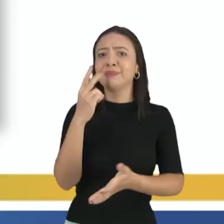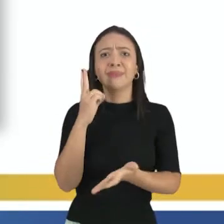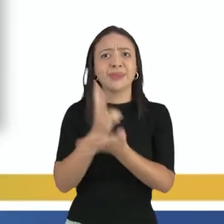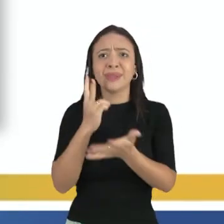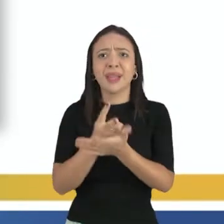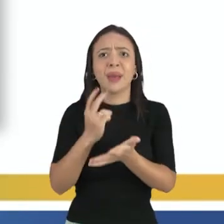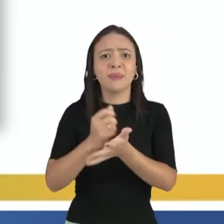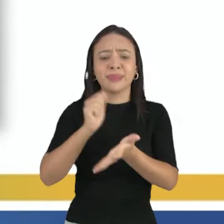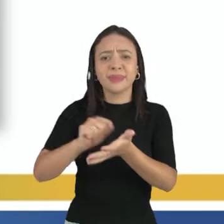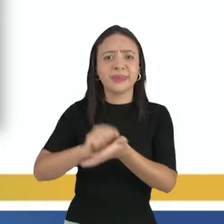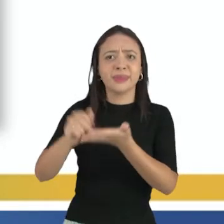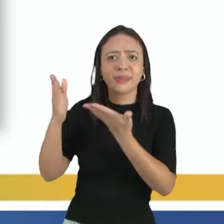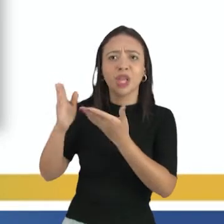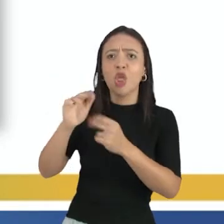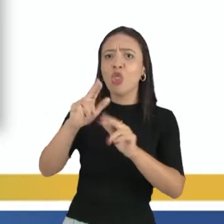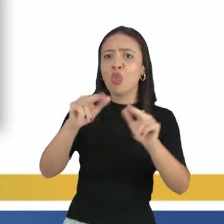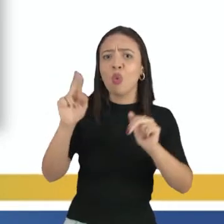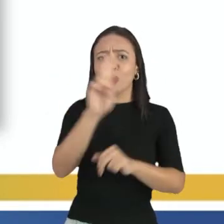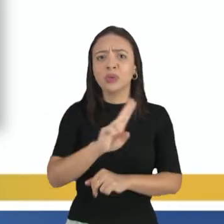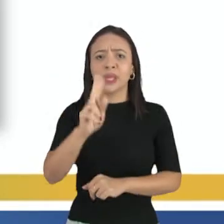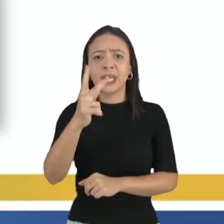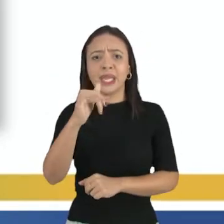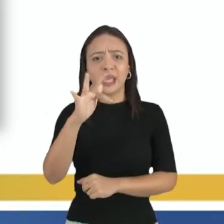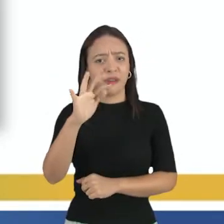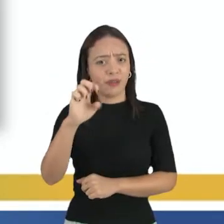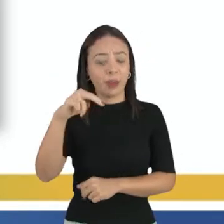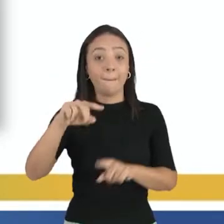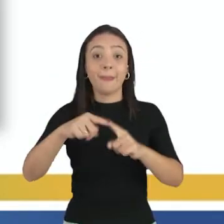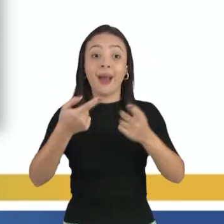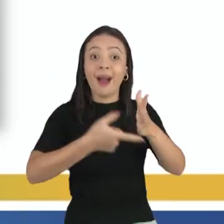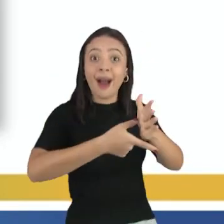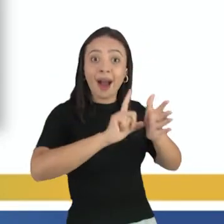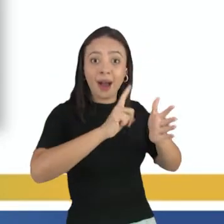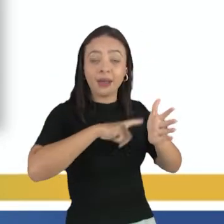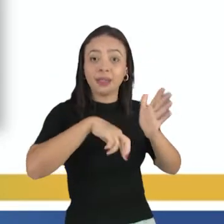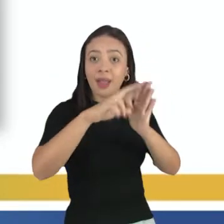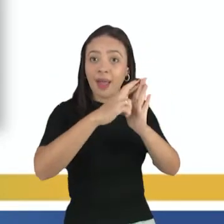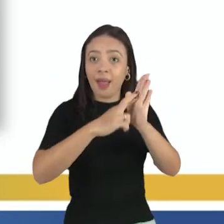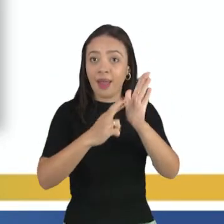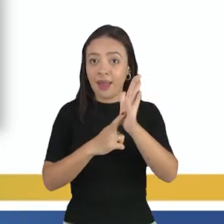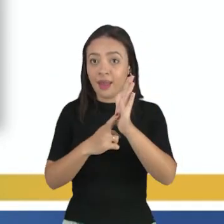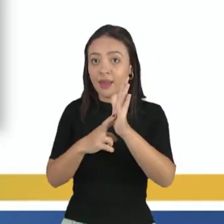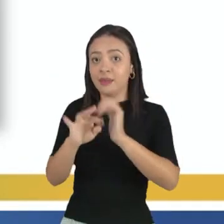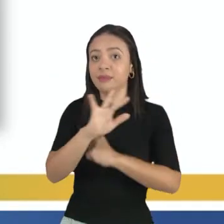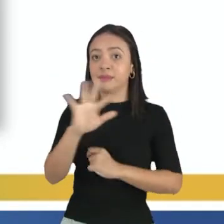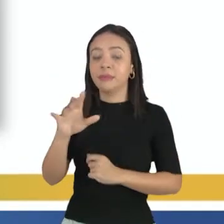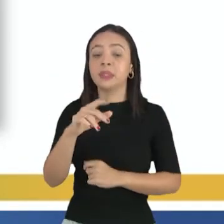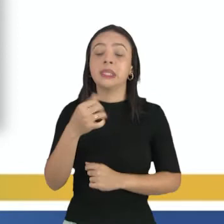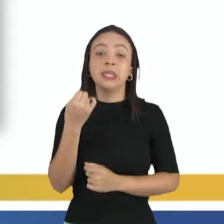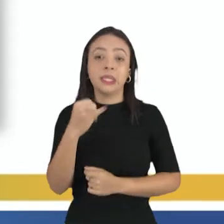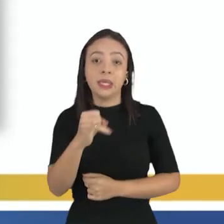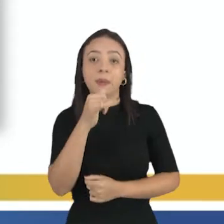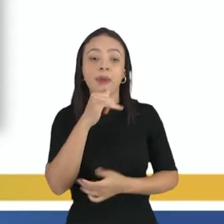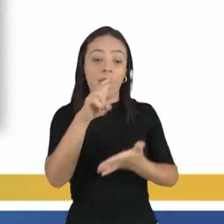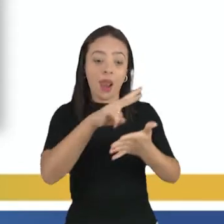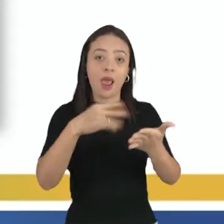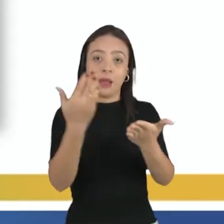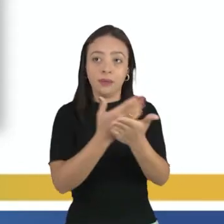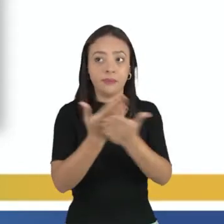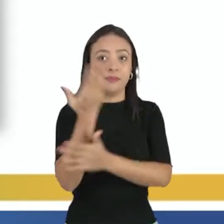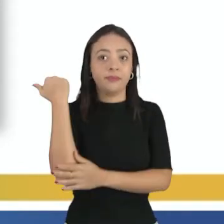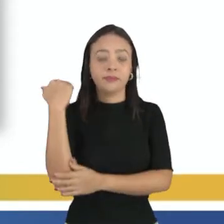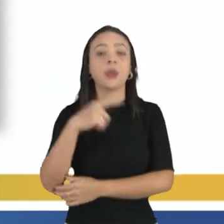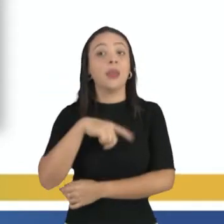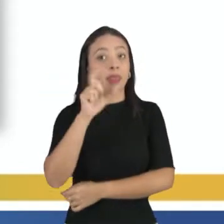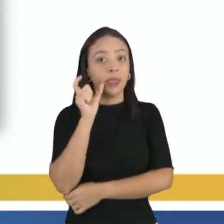nunca escrevi com hífen. Mas antes do acordo ortográfico, existiam, se você pegar livros antigos, algumas palavras você vai